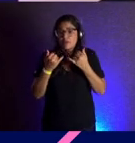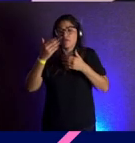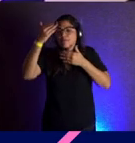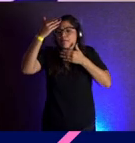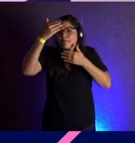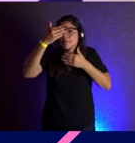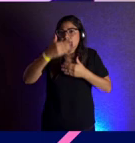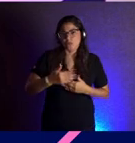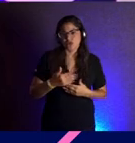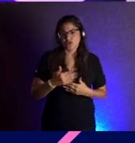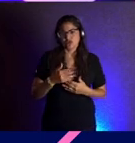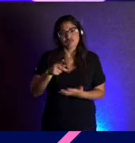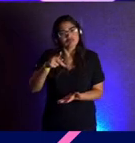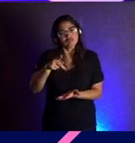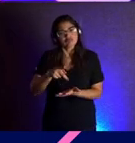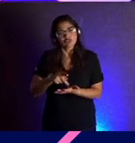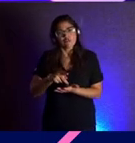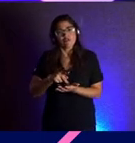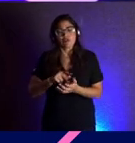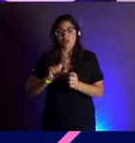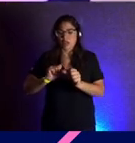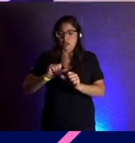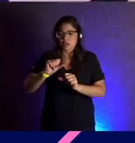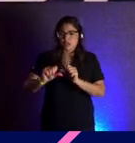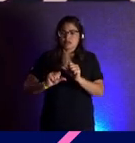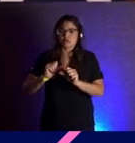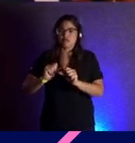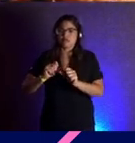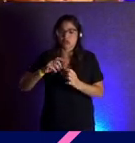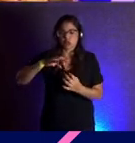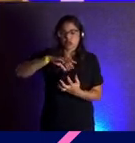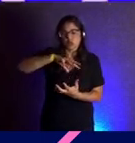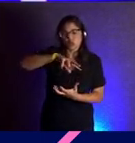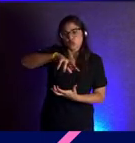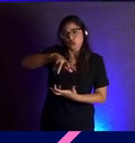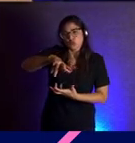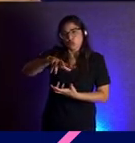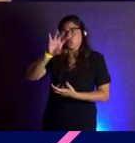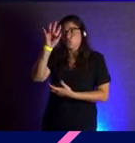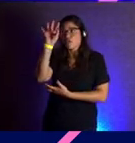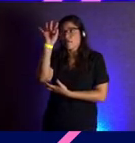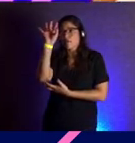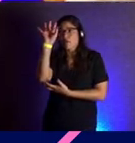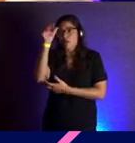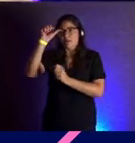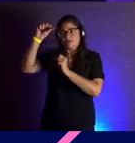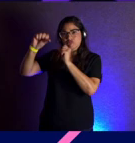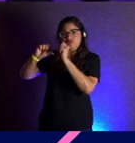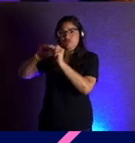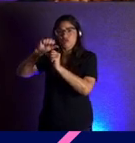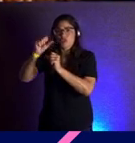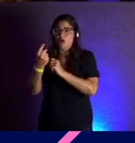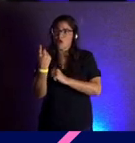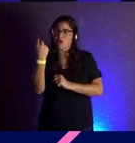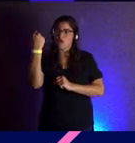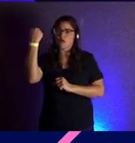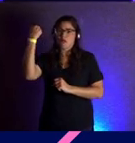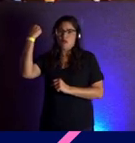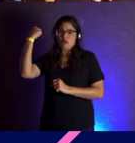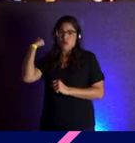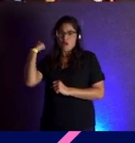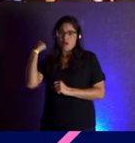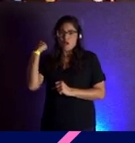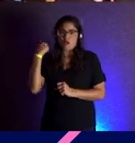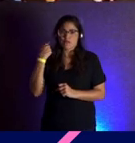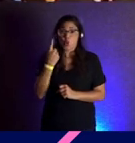comprova o fato de que as alterações na atmosfera que aconteceram nos últimos, aqui particularmente nos últimos 100